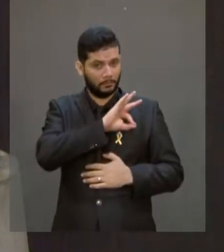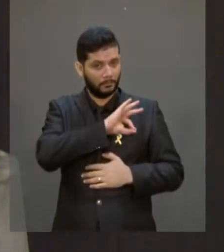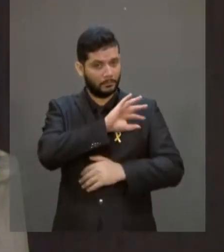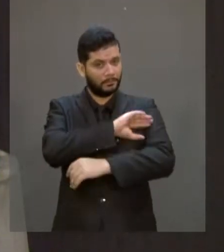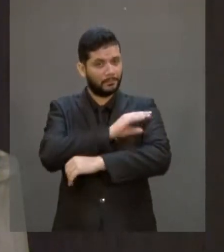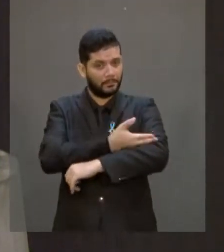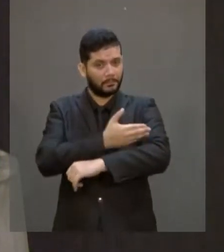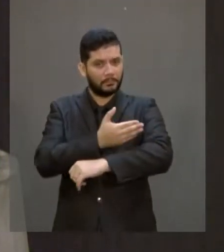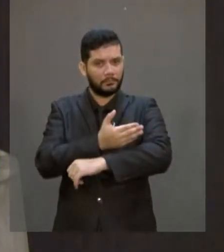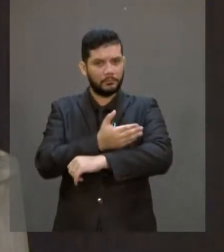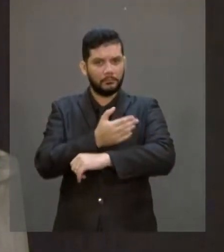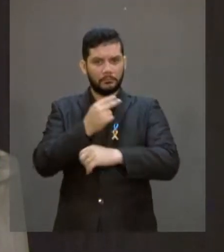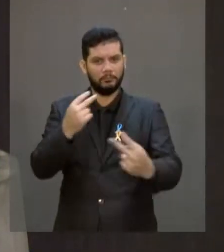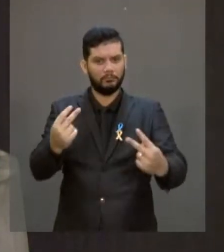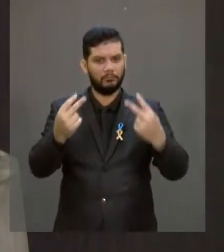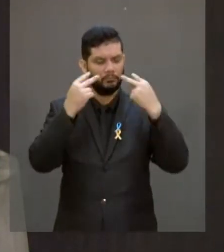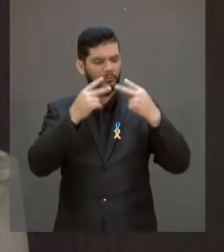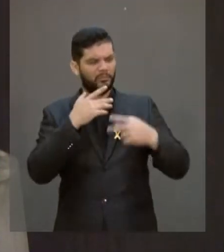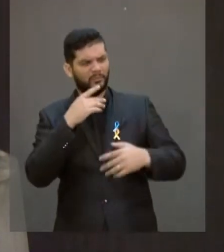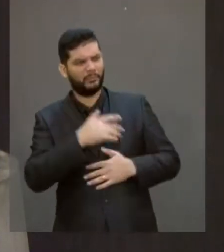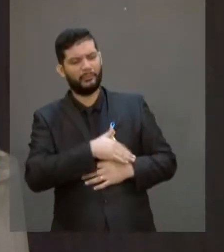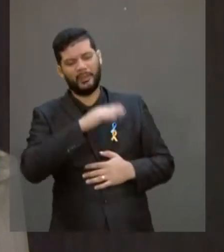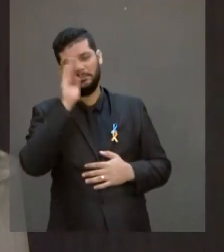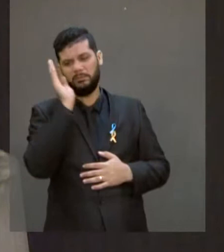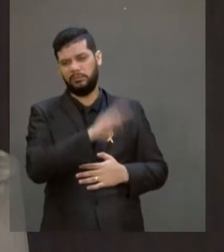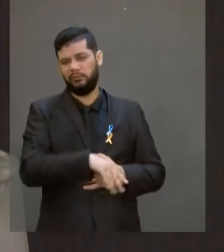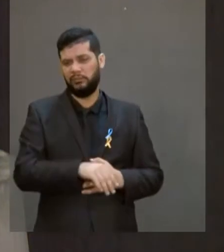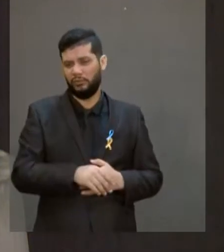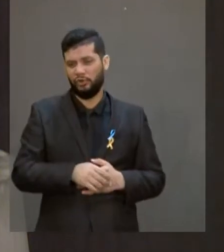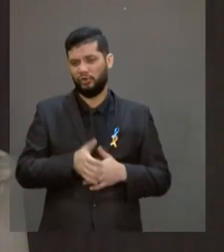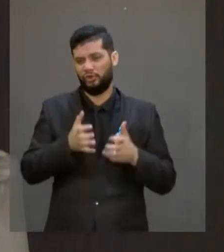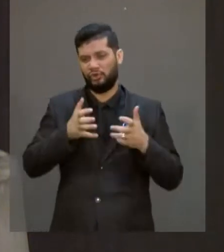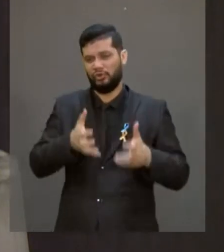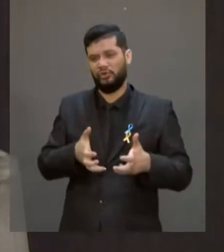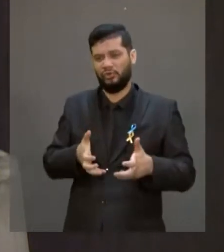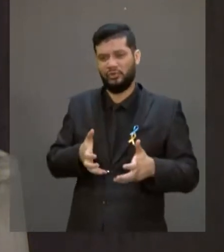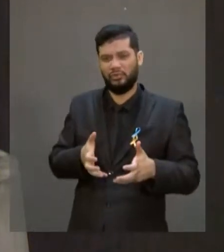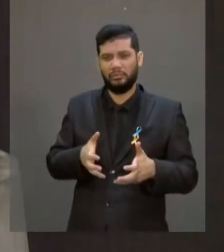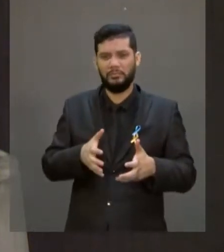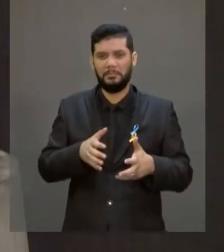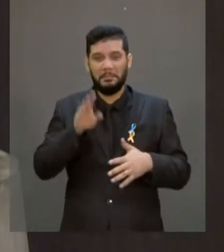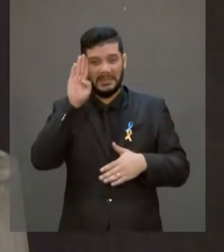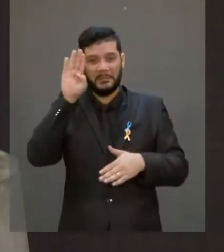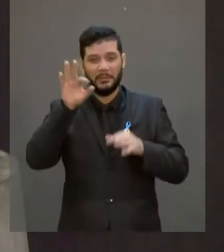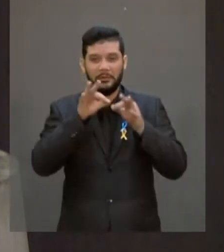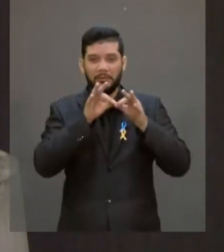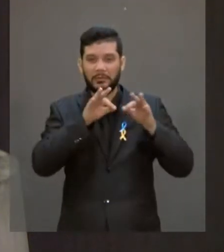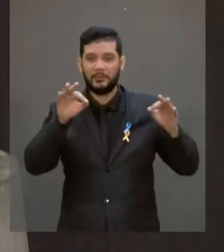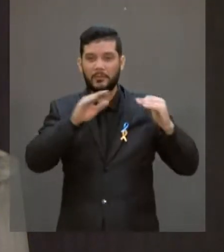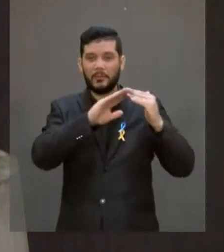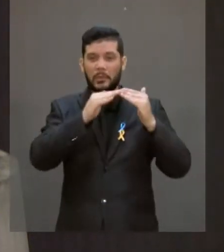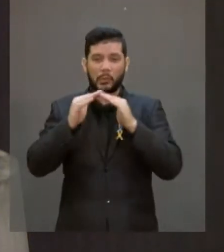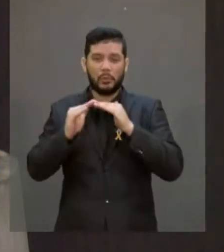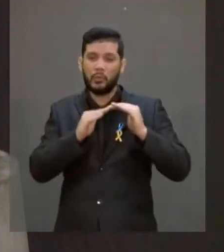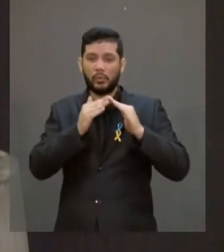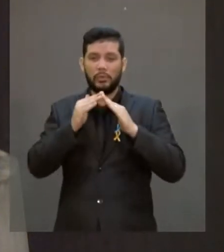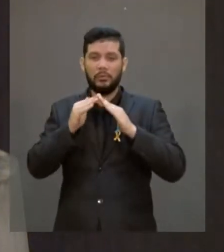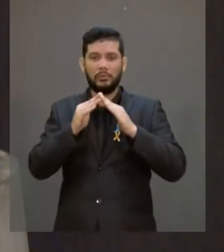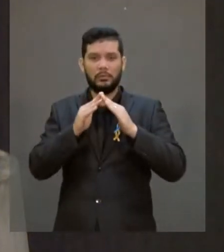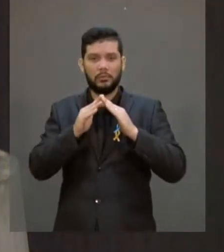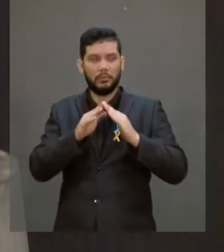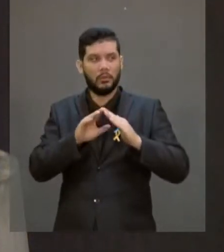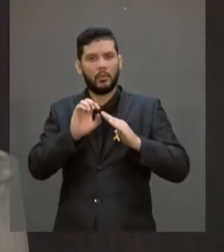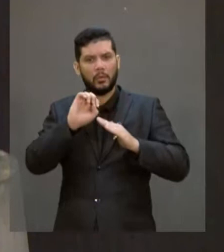não seja vista pela comunidade, sobretudo pela comunidade periférica, com